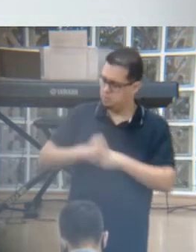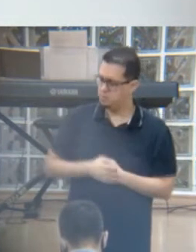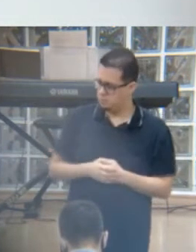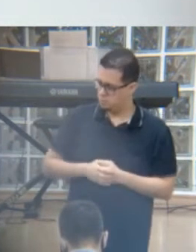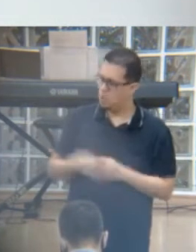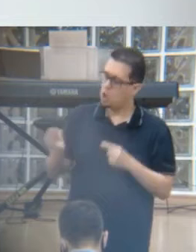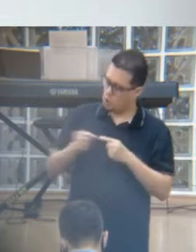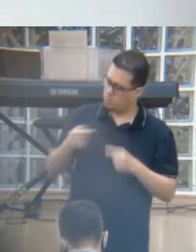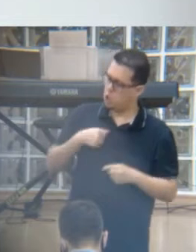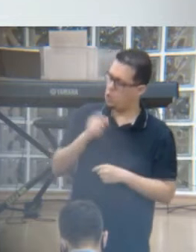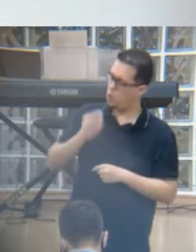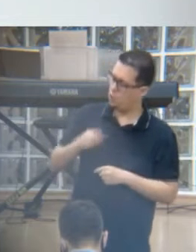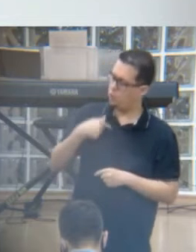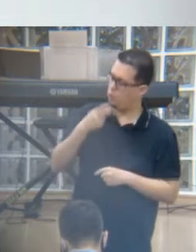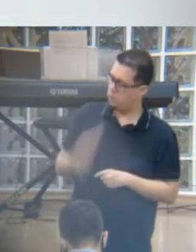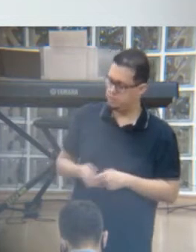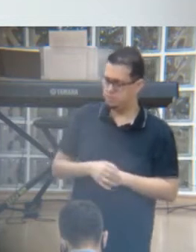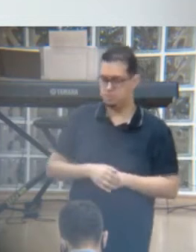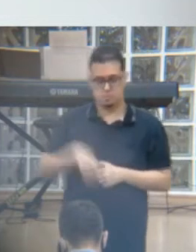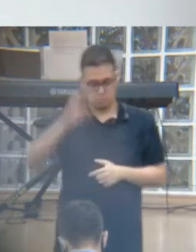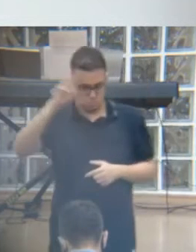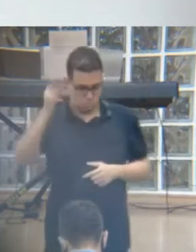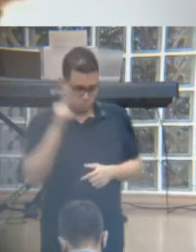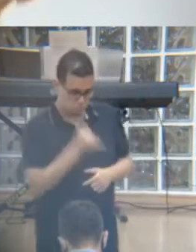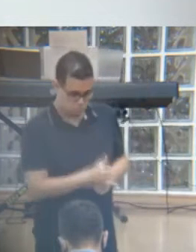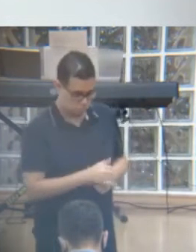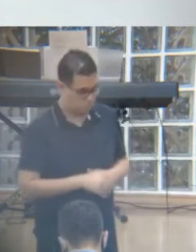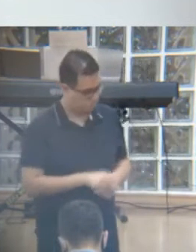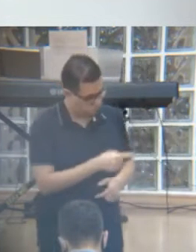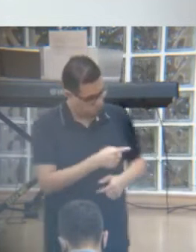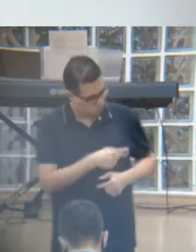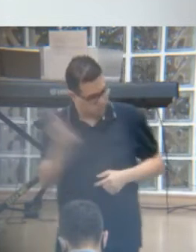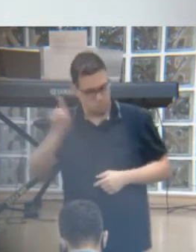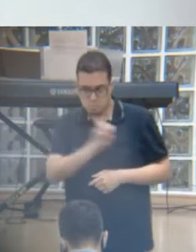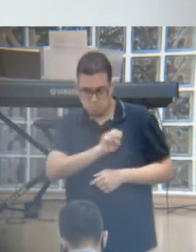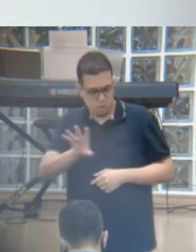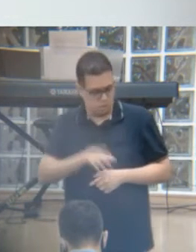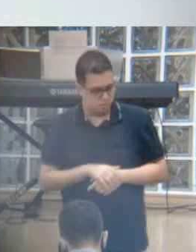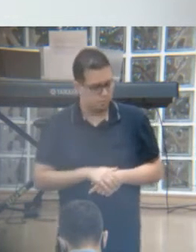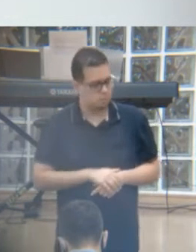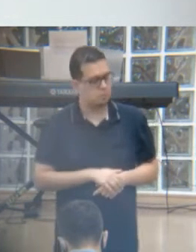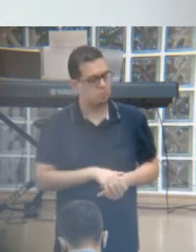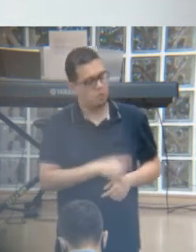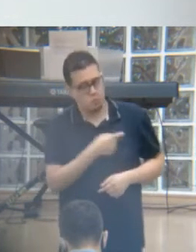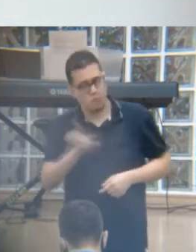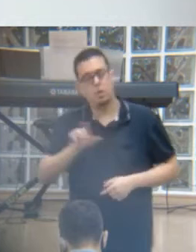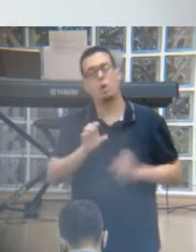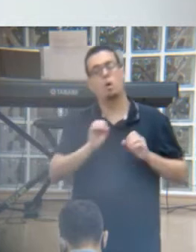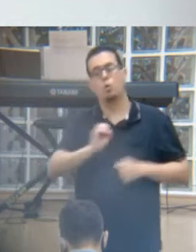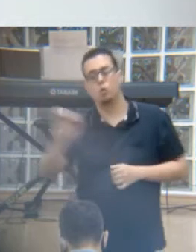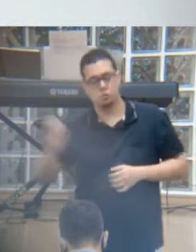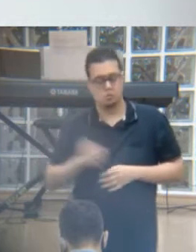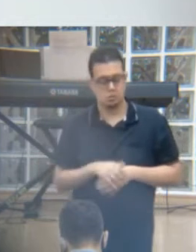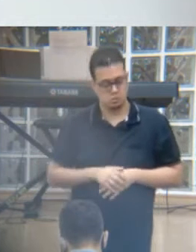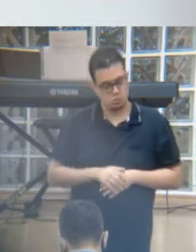do Senhor, dizendo: Retira-te daqui, vai para o lado oriental e esconde-te